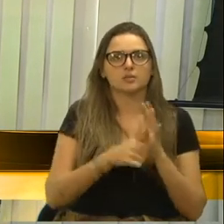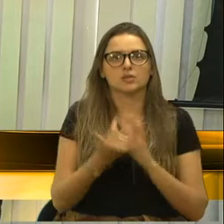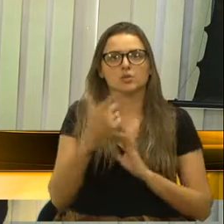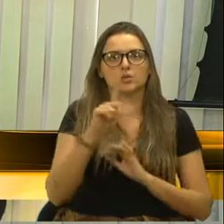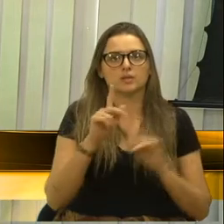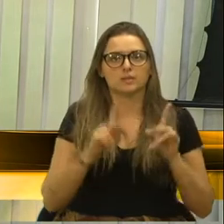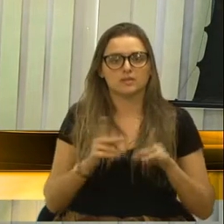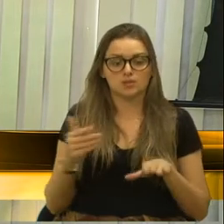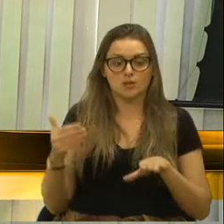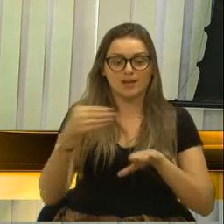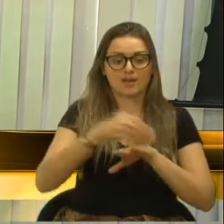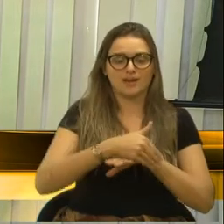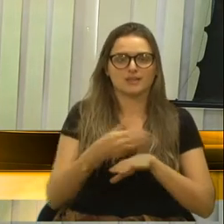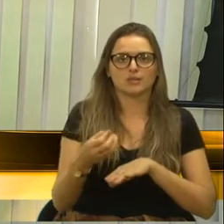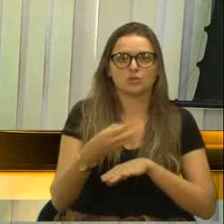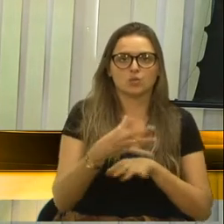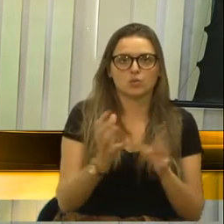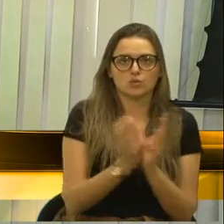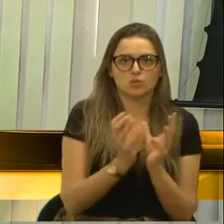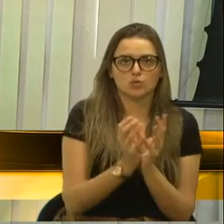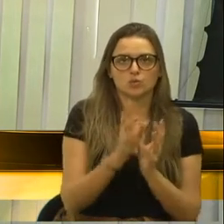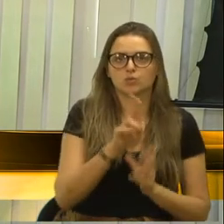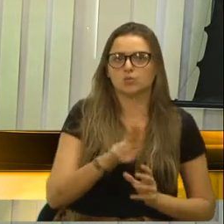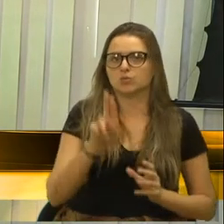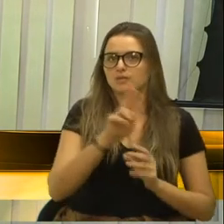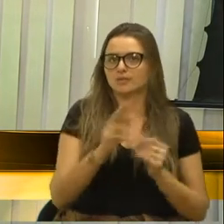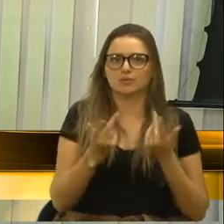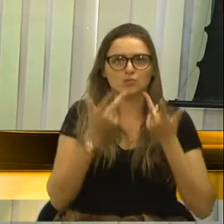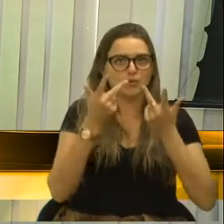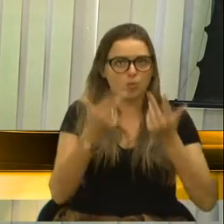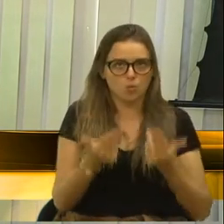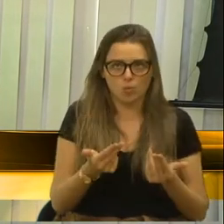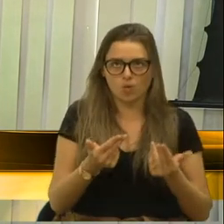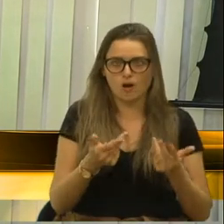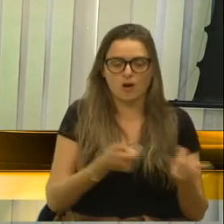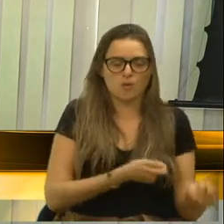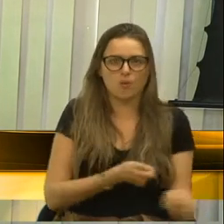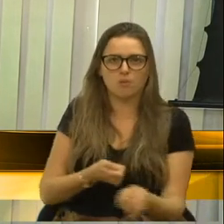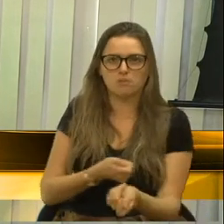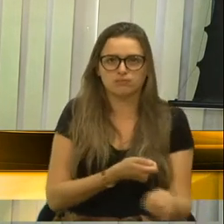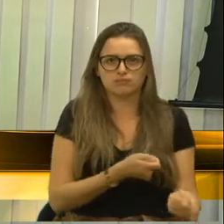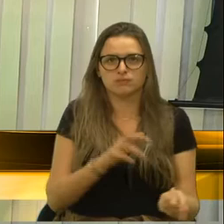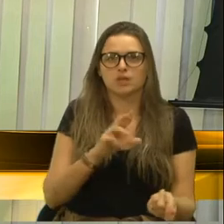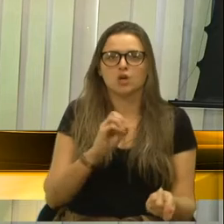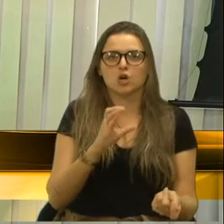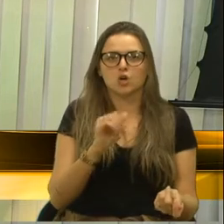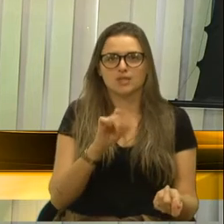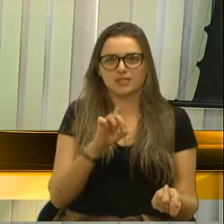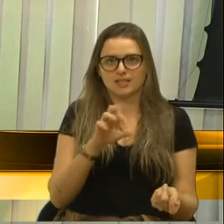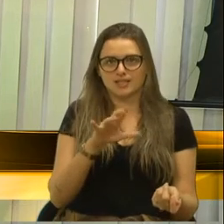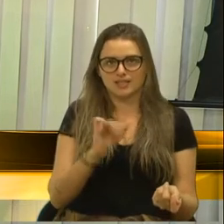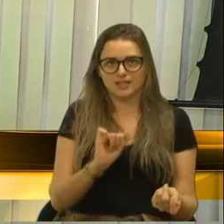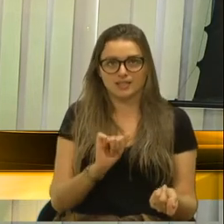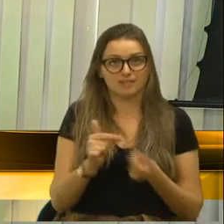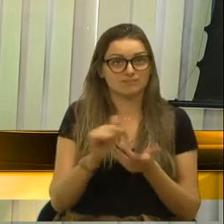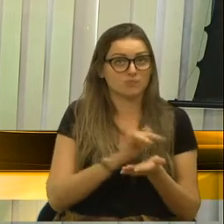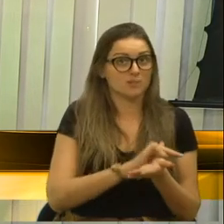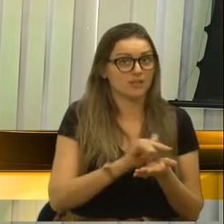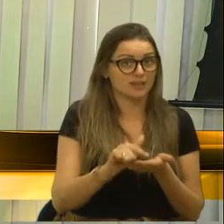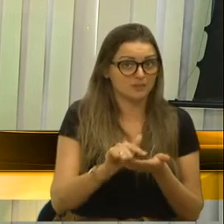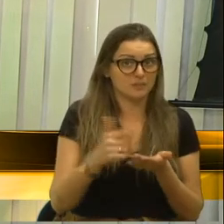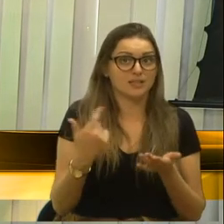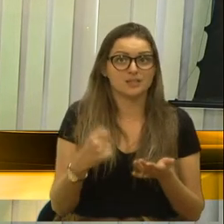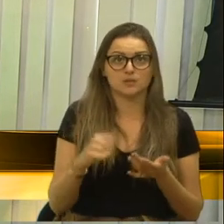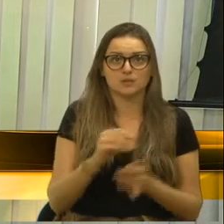embarca outra equipe, utilizando o mesmo equipamento, as mesmas roçadeiras, o mesmo veículo, então uma higienização, às vezes,